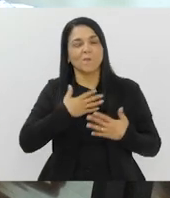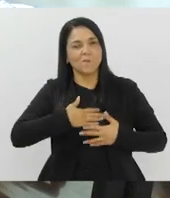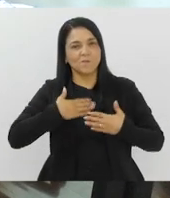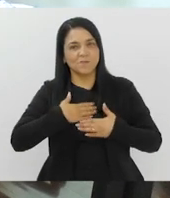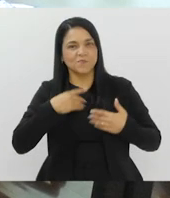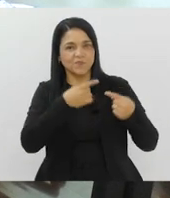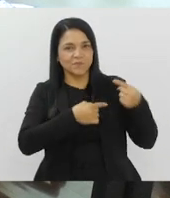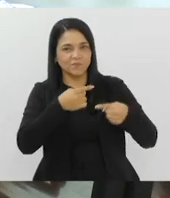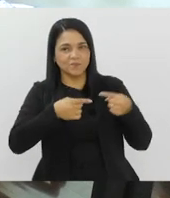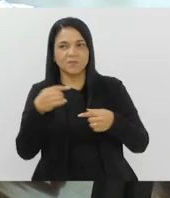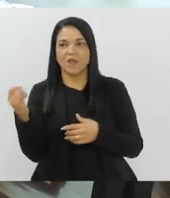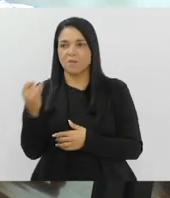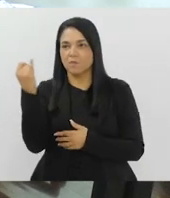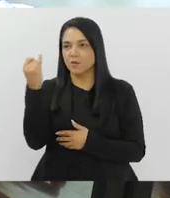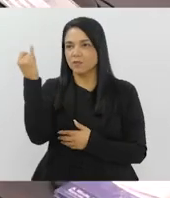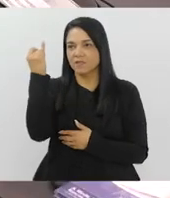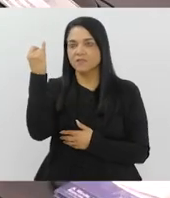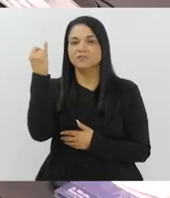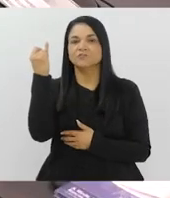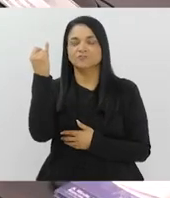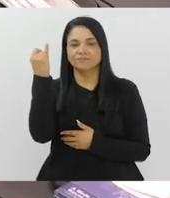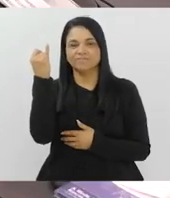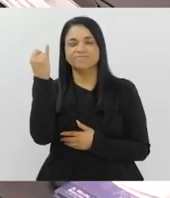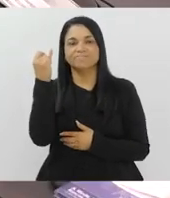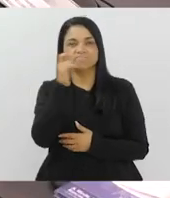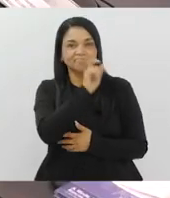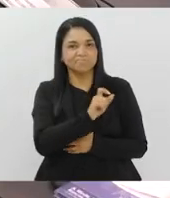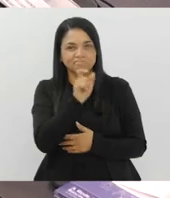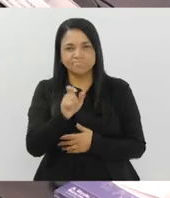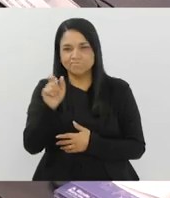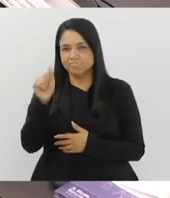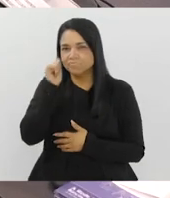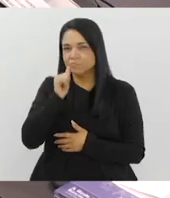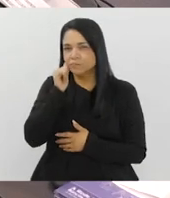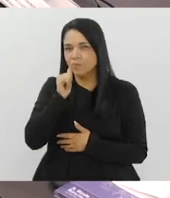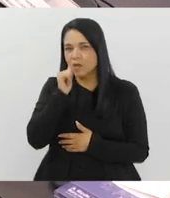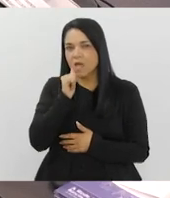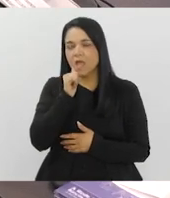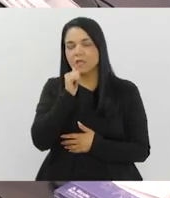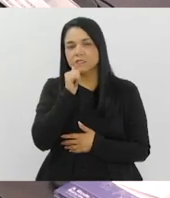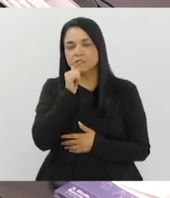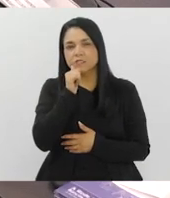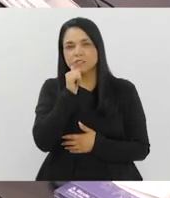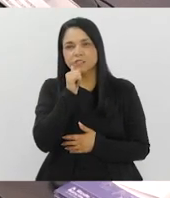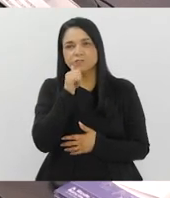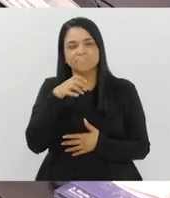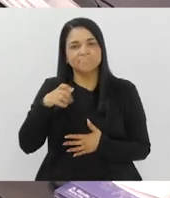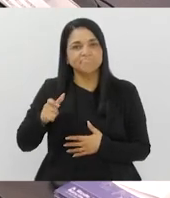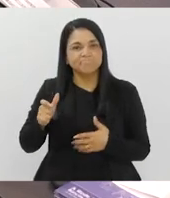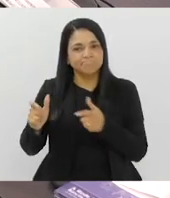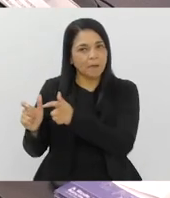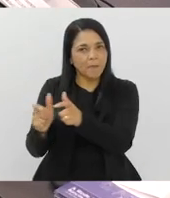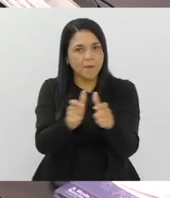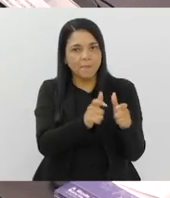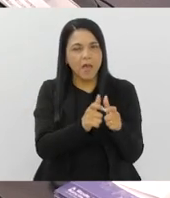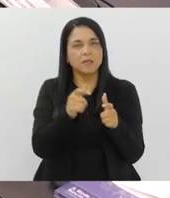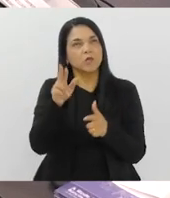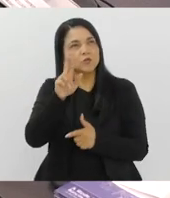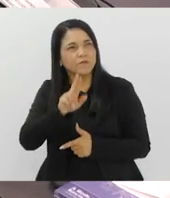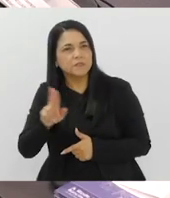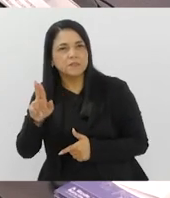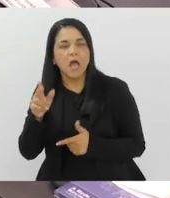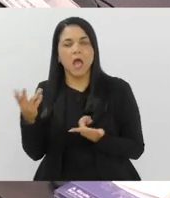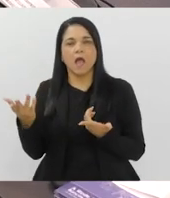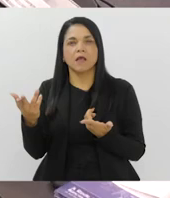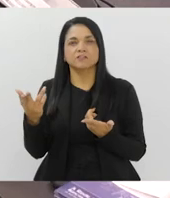acho que é muito importante a gente ter mulheres que falam a partir de tantos lugares, a partir da universidade, a